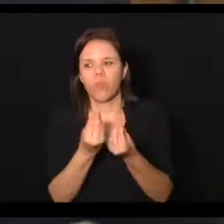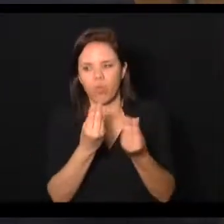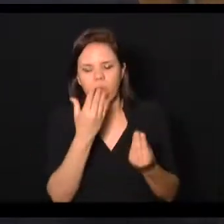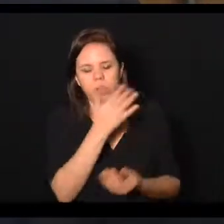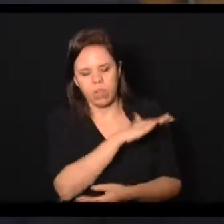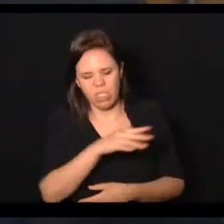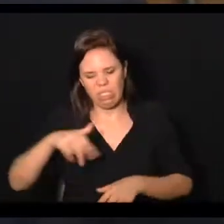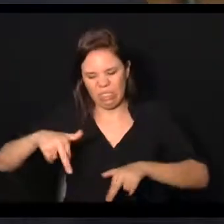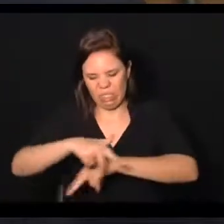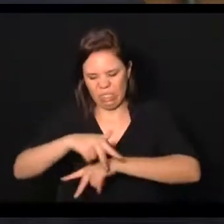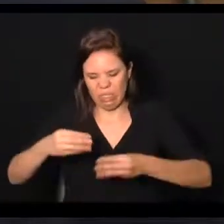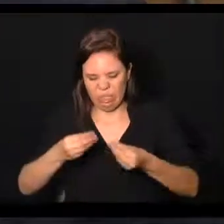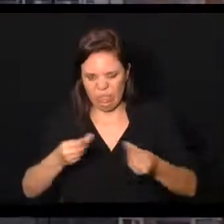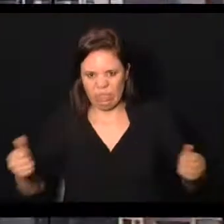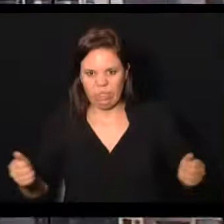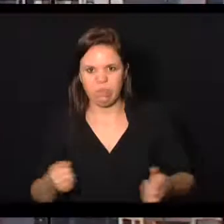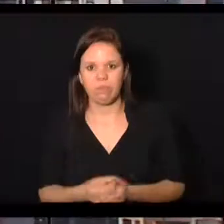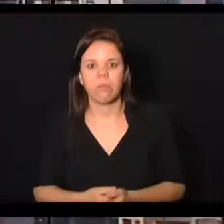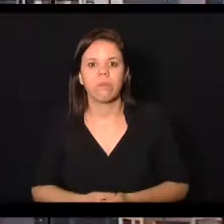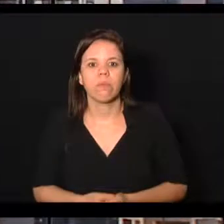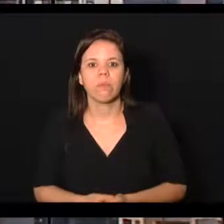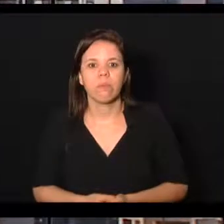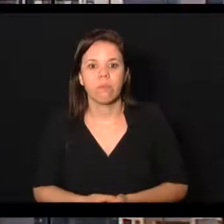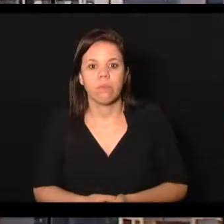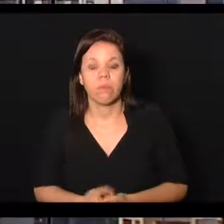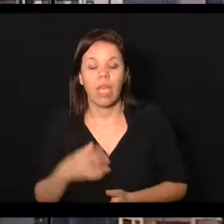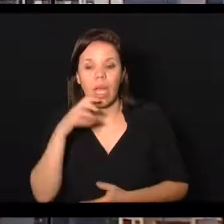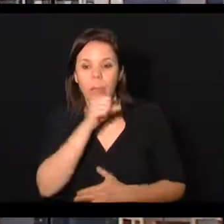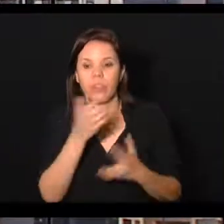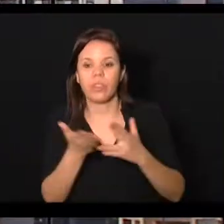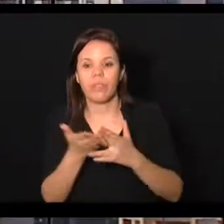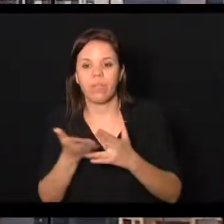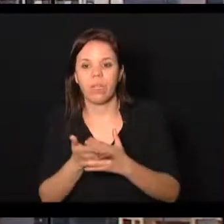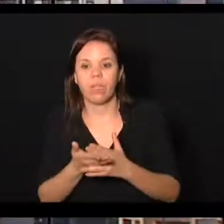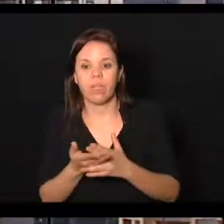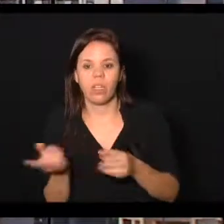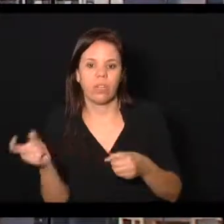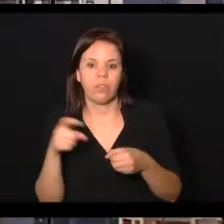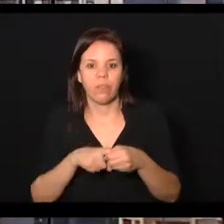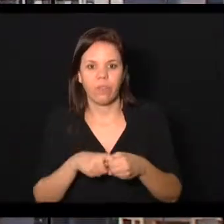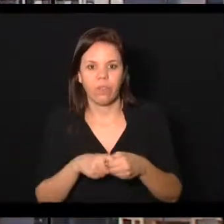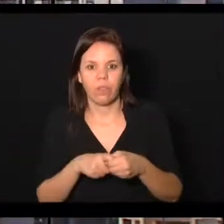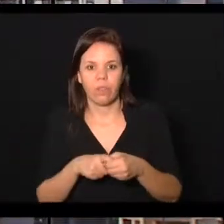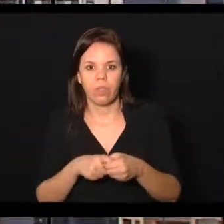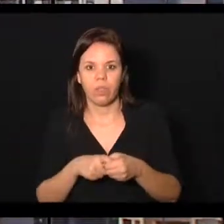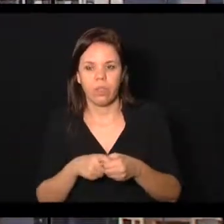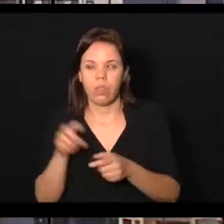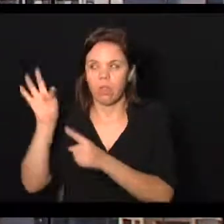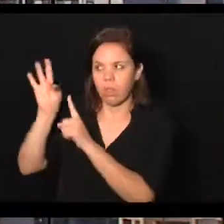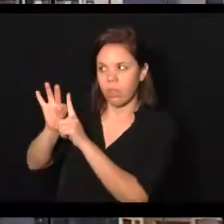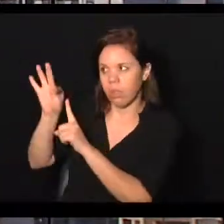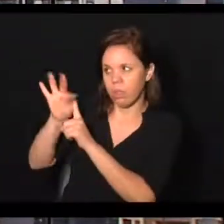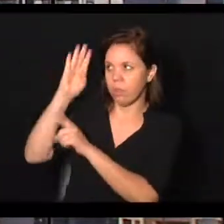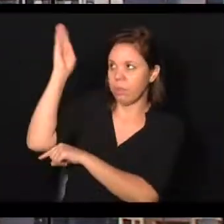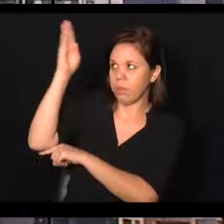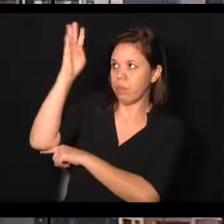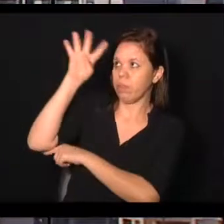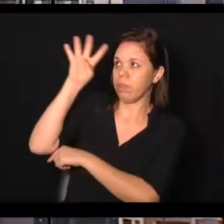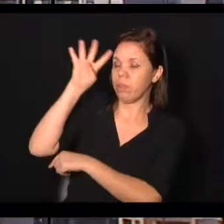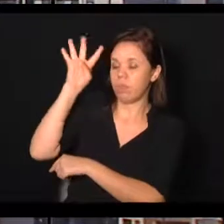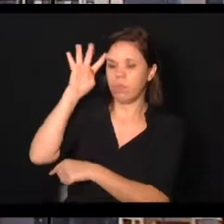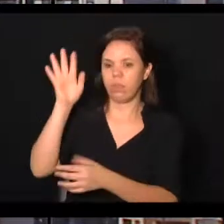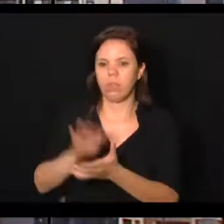crianças pisam no esgoto a céu aberto. Vamos para um rápido intervalo e na volta, a previsão do tempo para esta